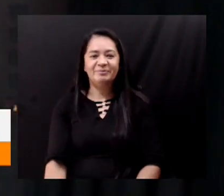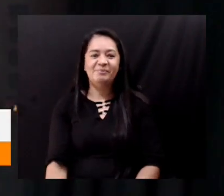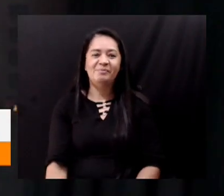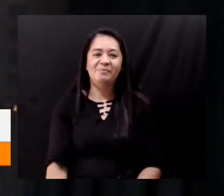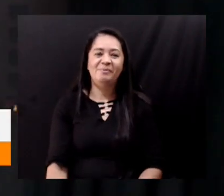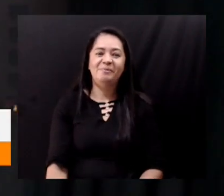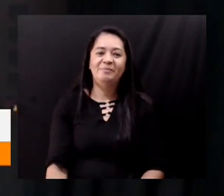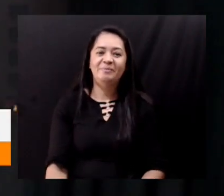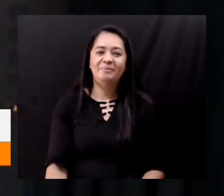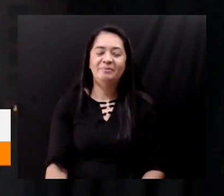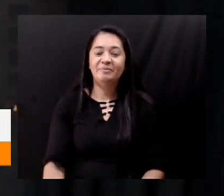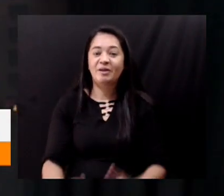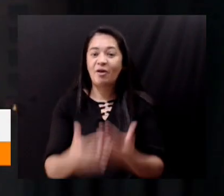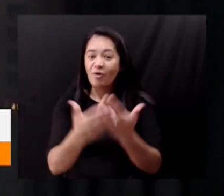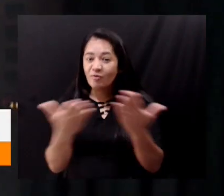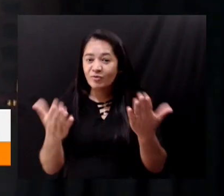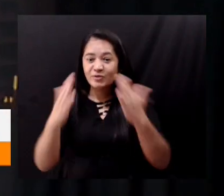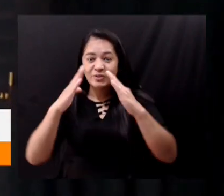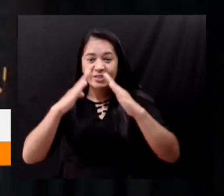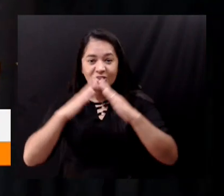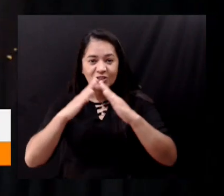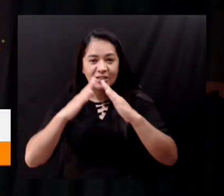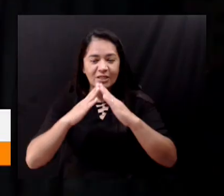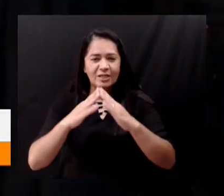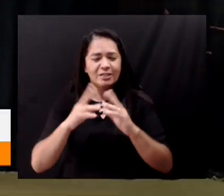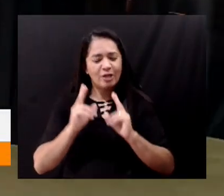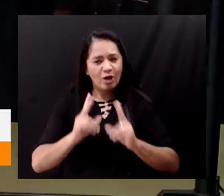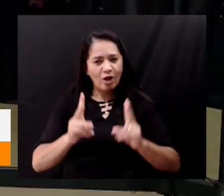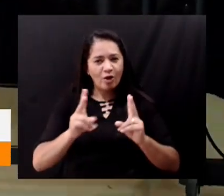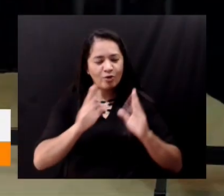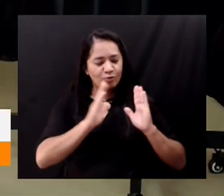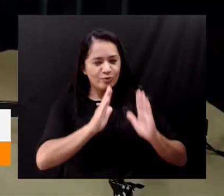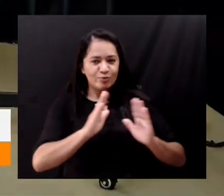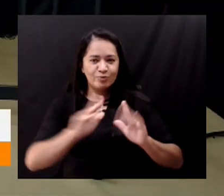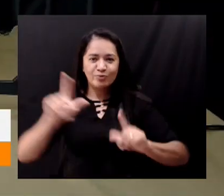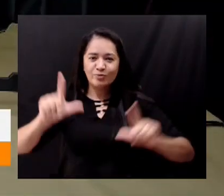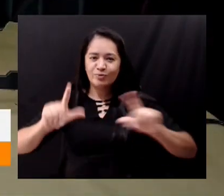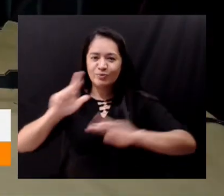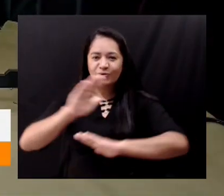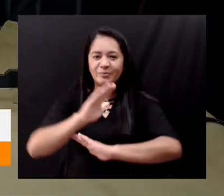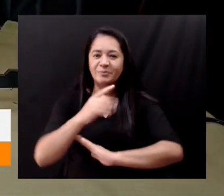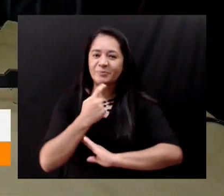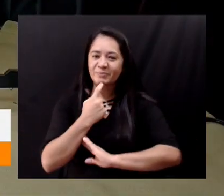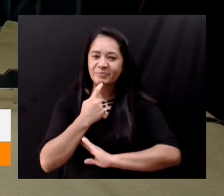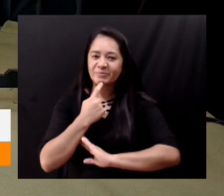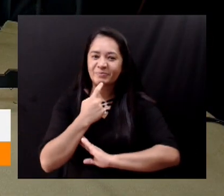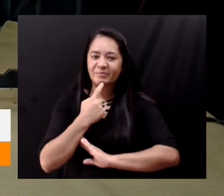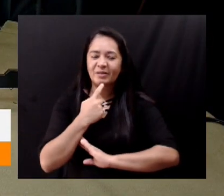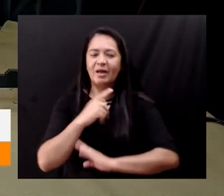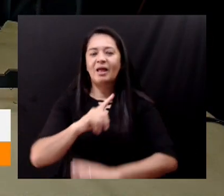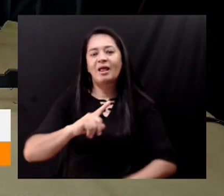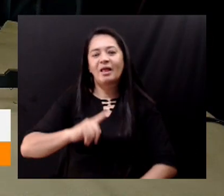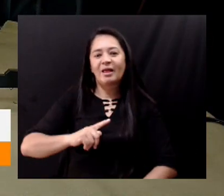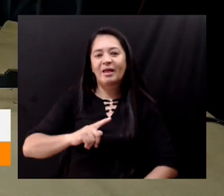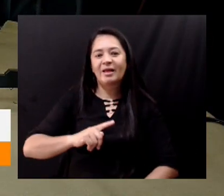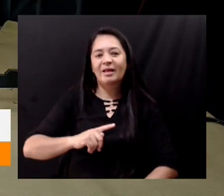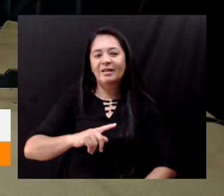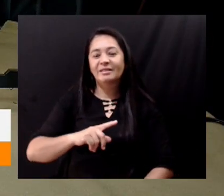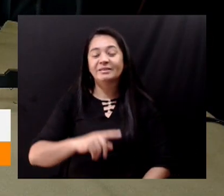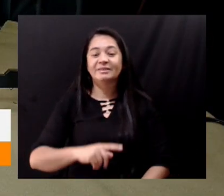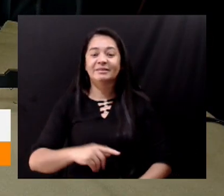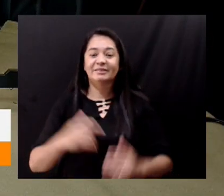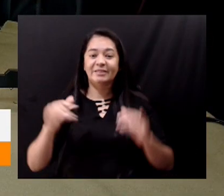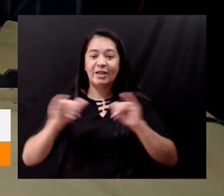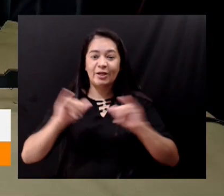de casa, seguinte, continue ligadinho na programação da TV Câmara Campinas. Você sabe, tem o Jornal Câmara Notícia, tem a programação da